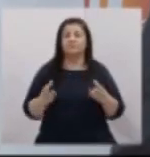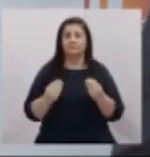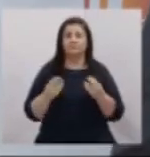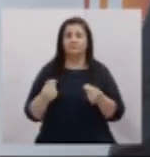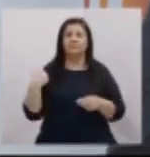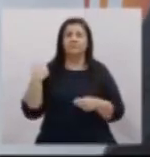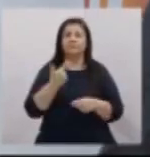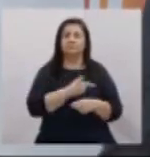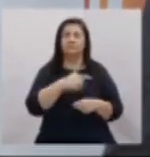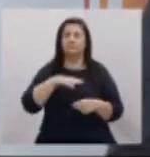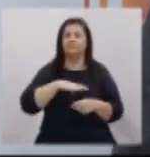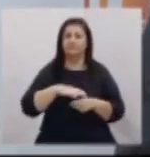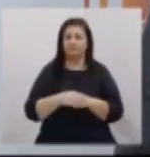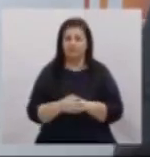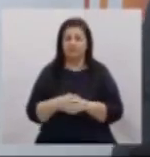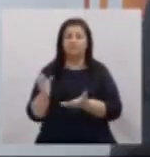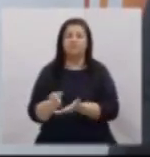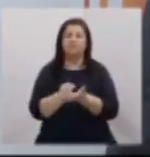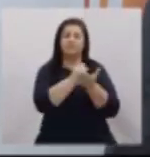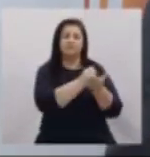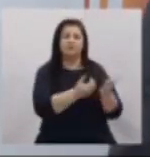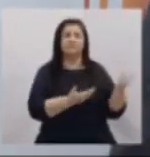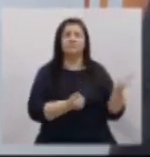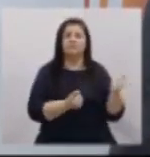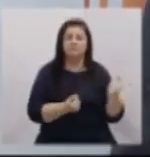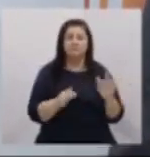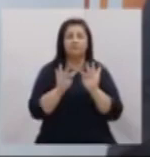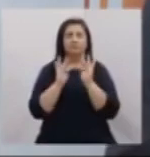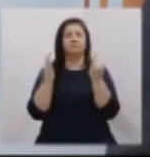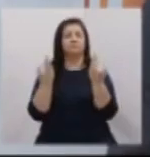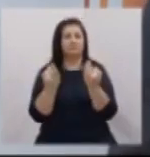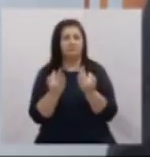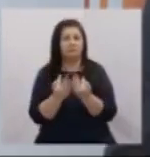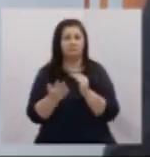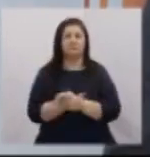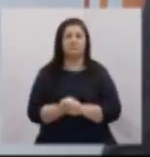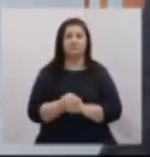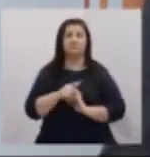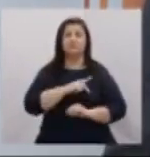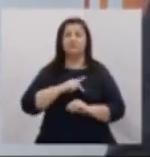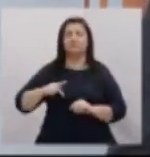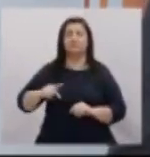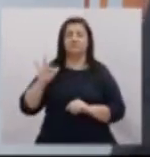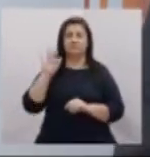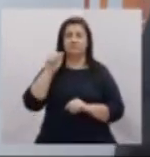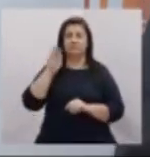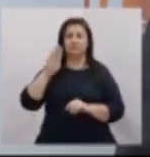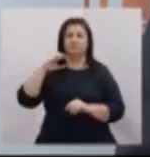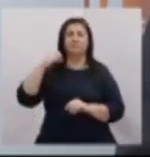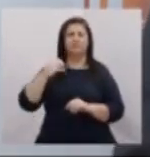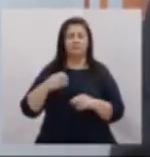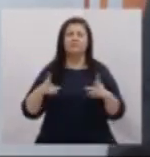nossa cidade, na recuperação desses jovens, dessas famílias. Pastor Fábio Coutinho, ele merece e muito